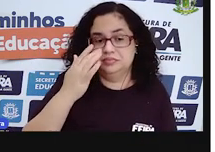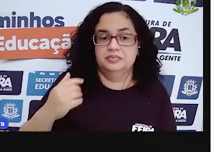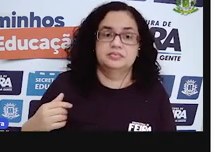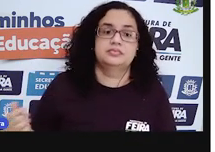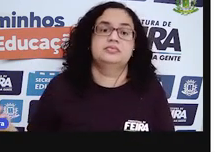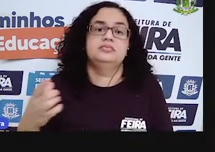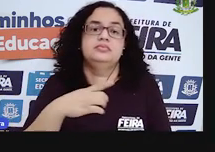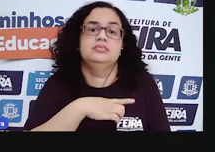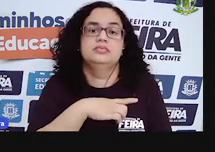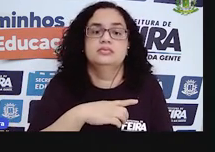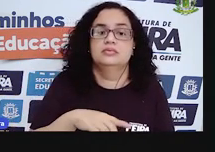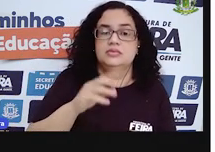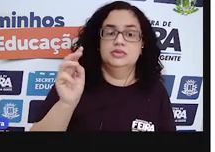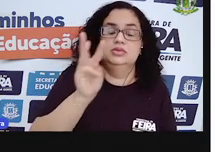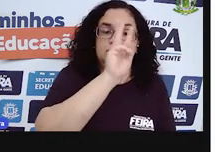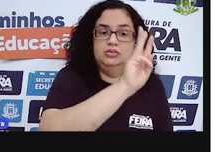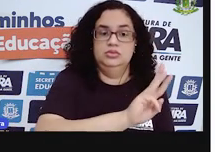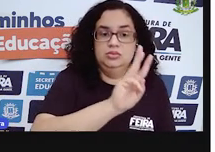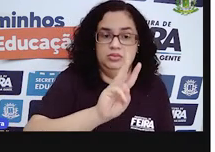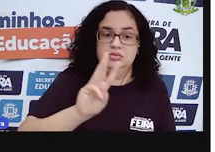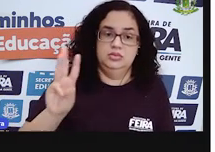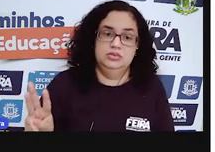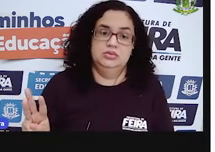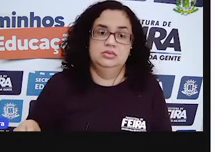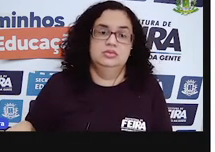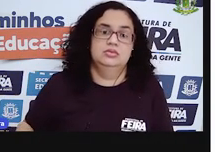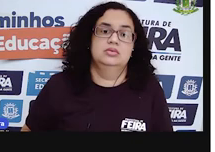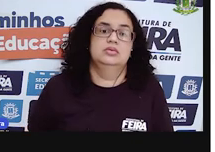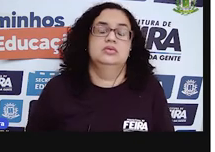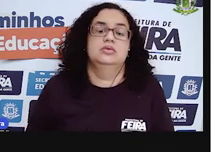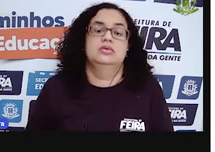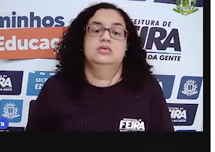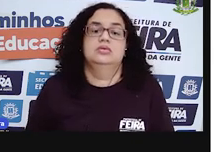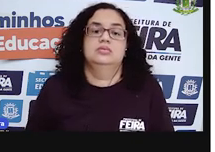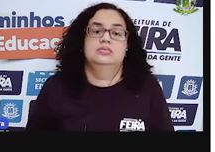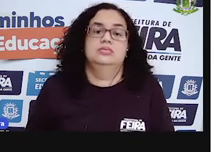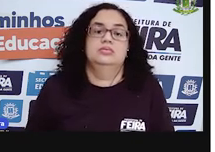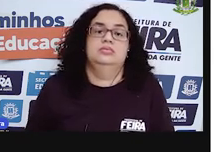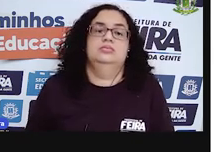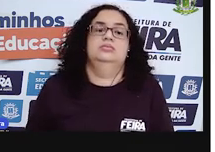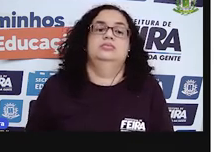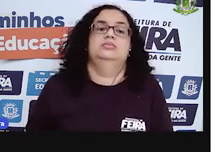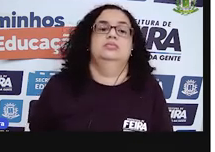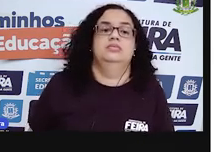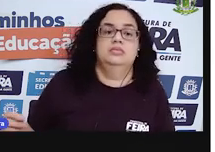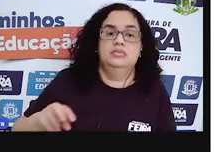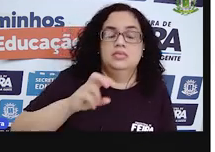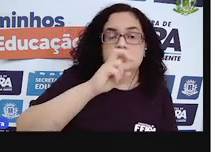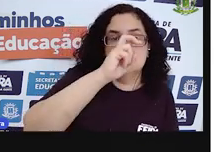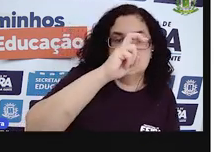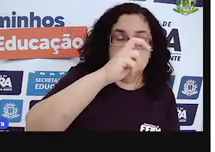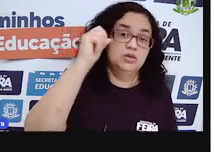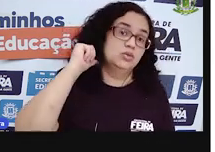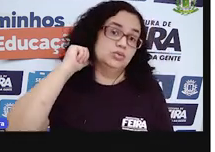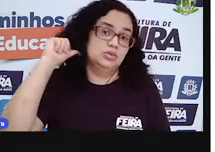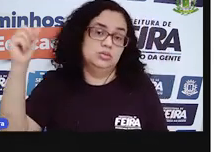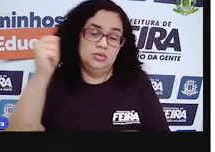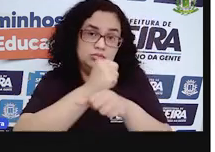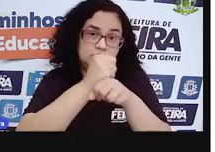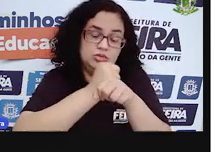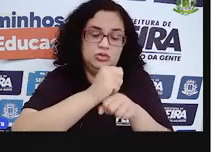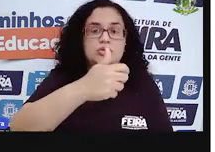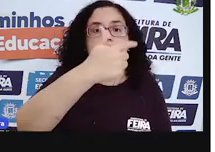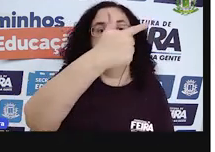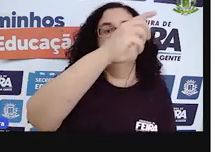a gente vai parar nesse site esse site ó cinco de abril de